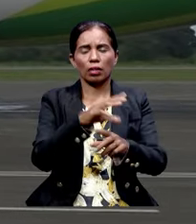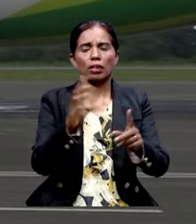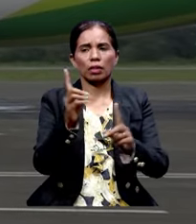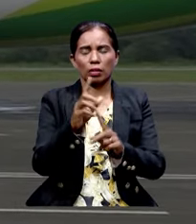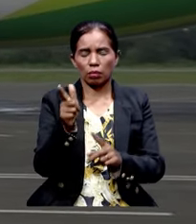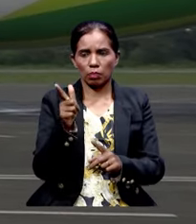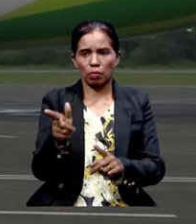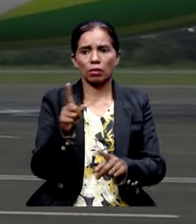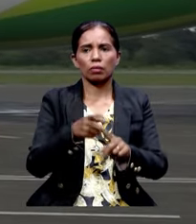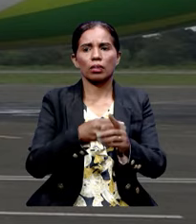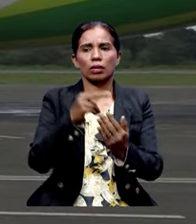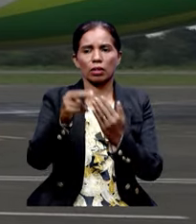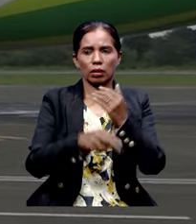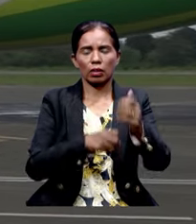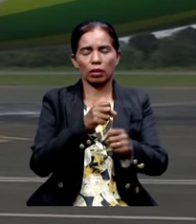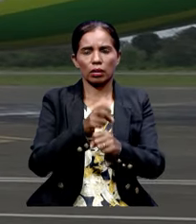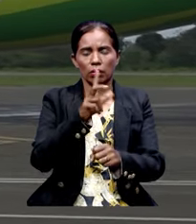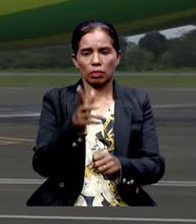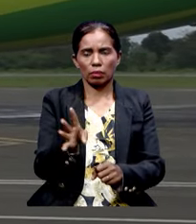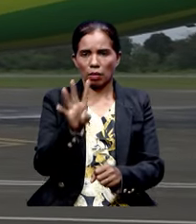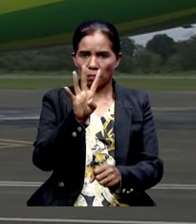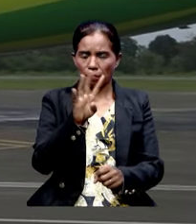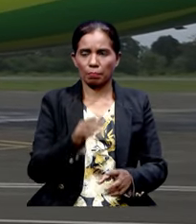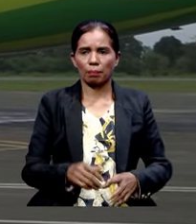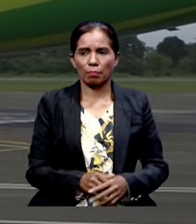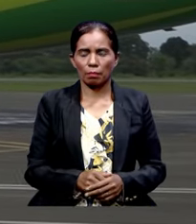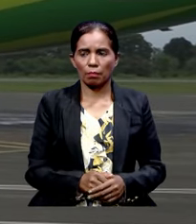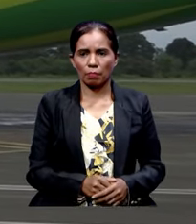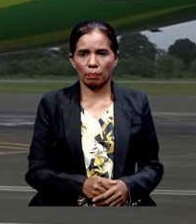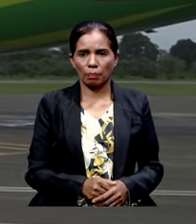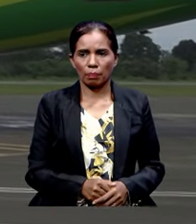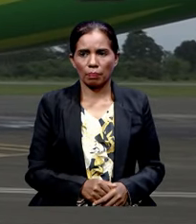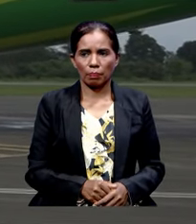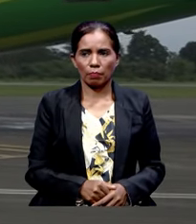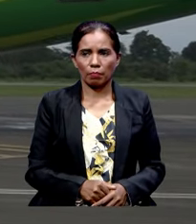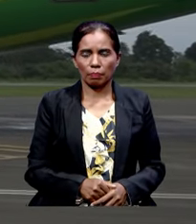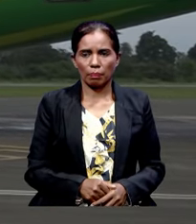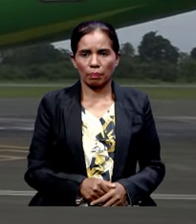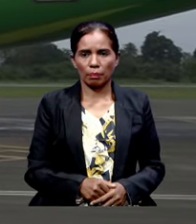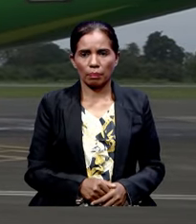fulanzaneiro, tina rihun rua Ronulo Resinghat. Santina de Jesus, Marito da Costa, Gemen.